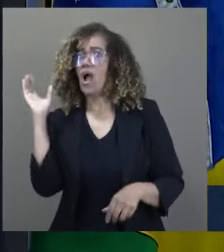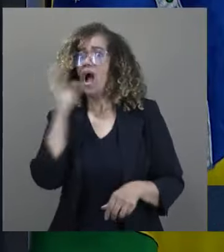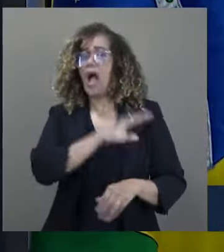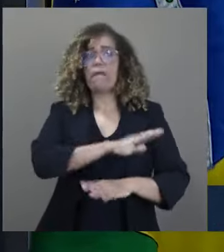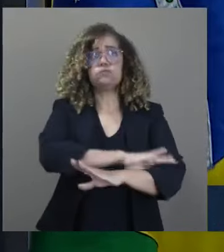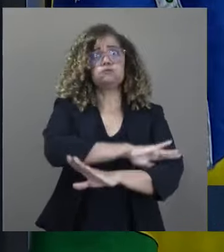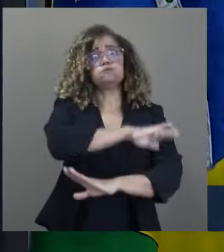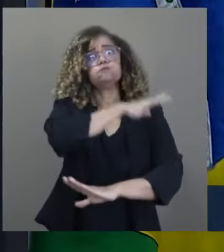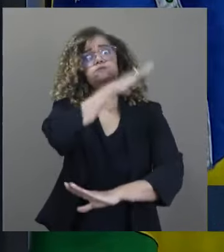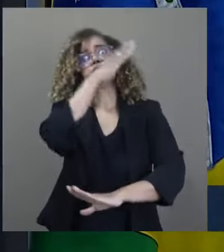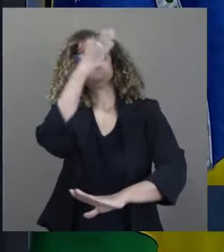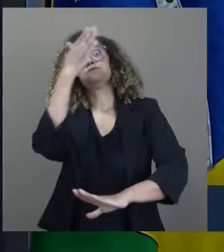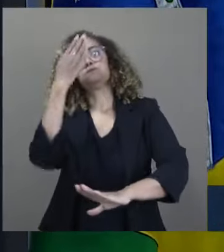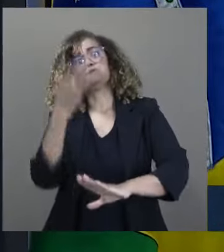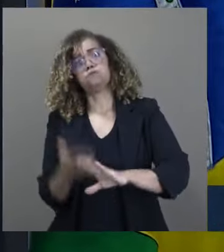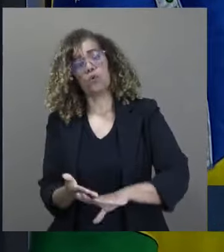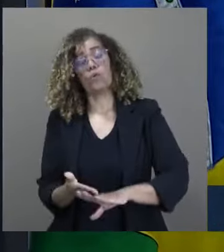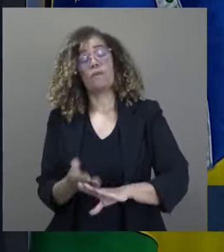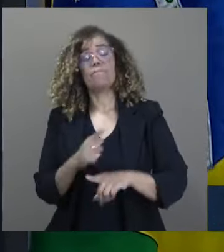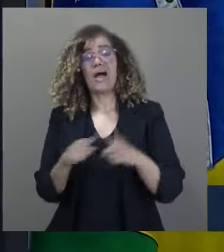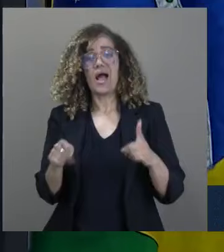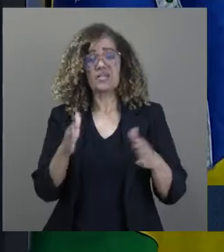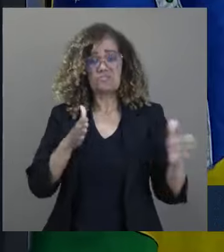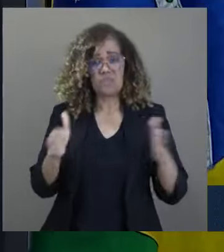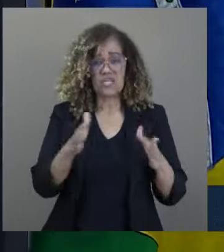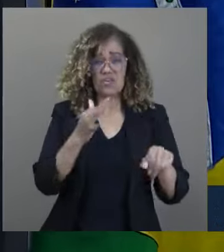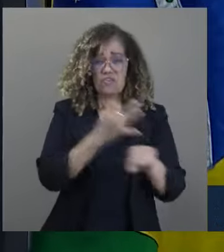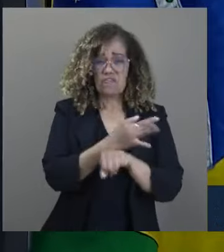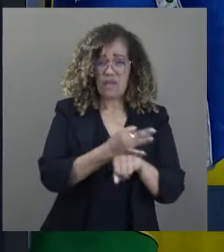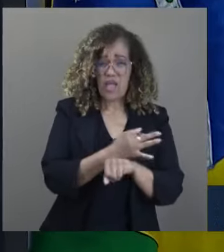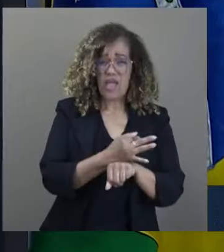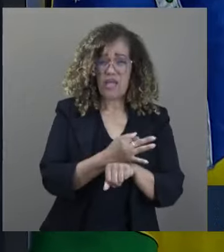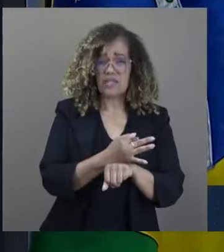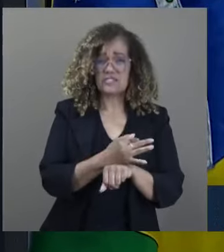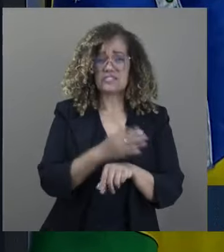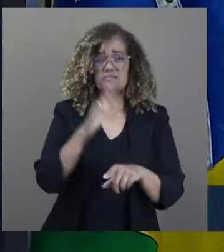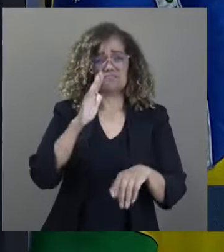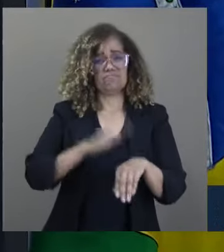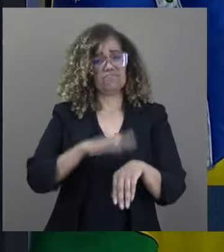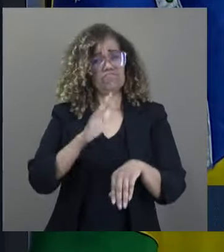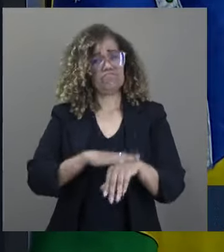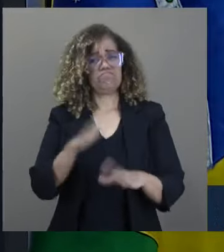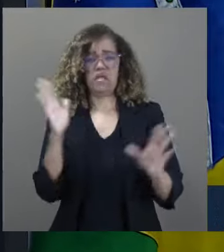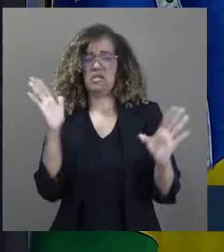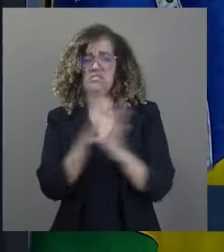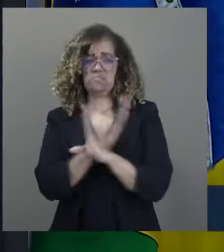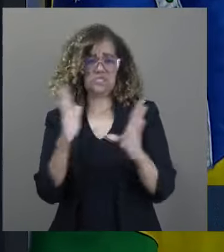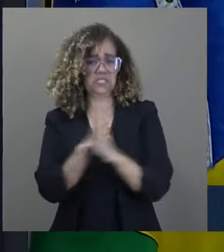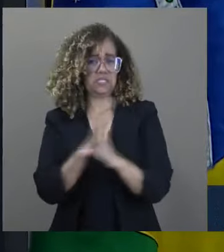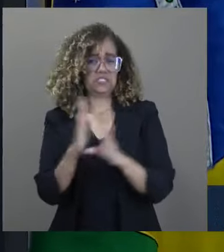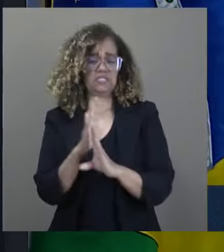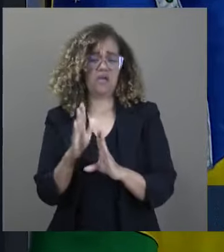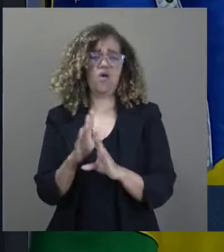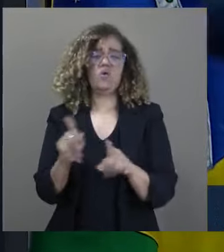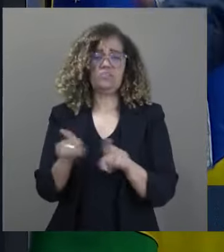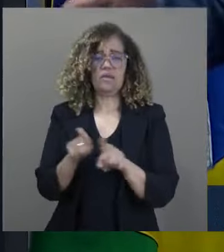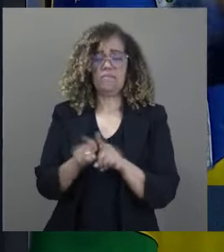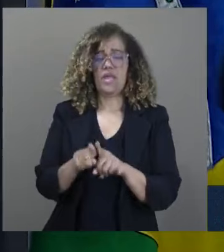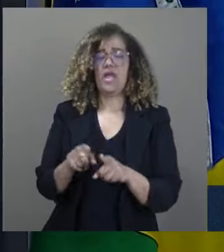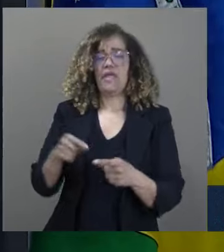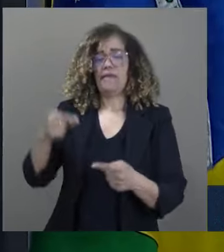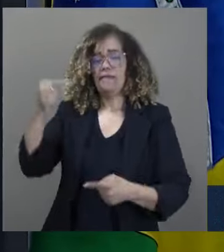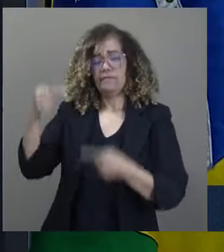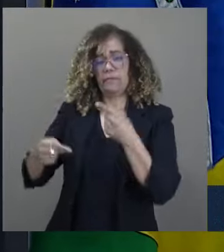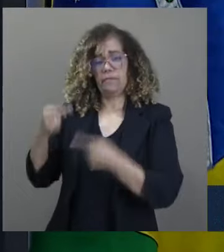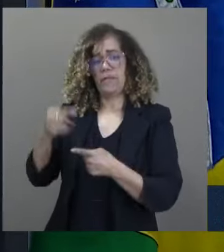todo falando. E nesse recesso foi mais perseguição aos críticos desse sistema